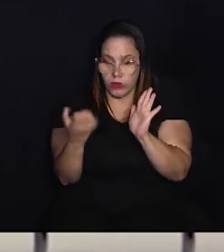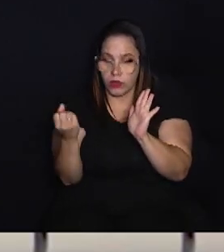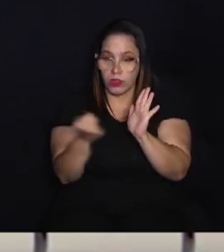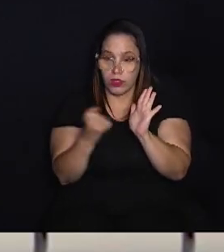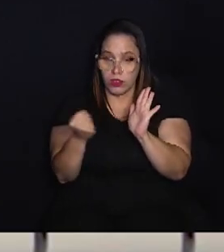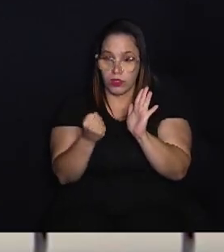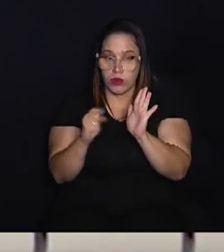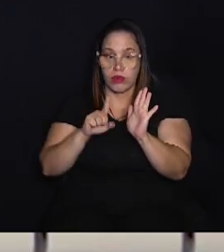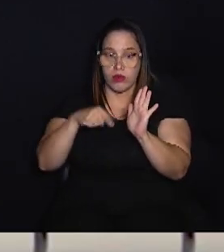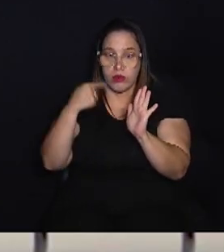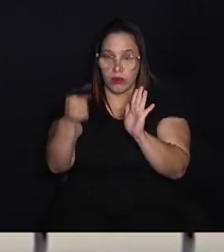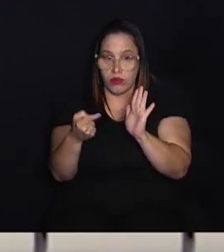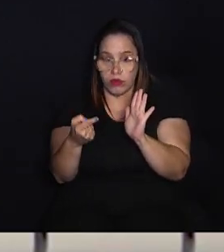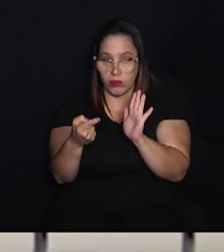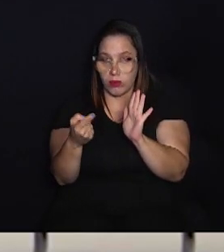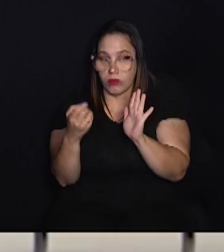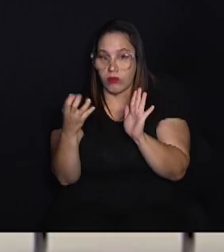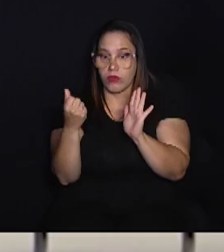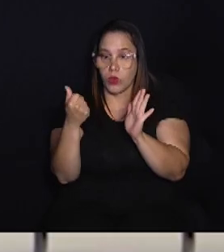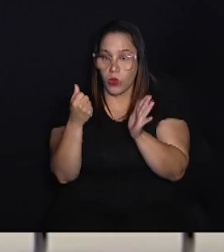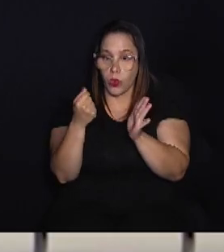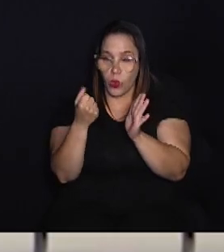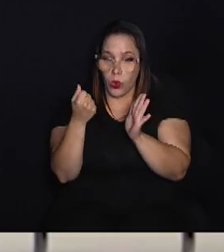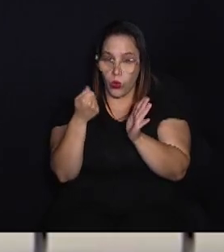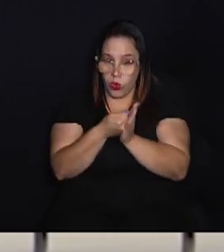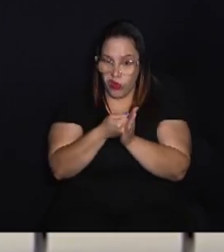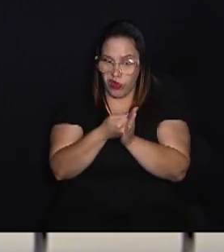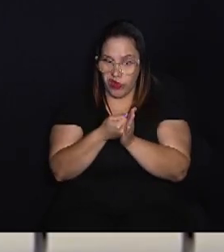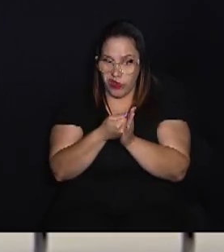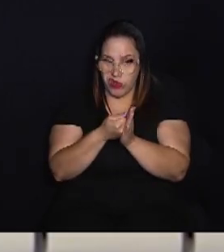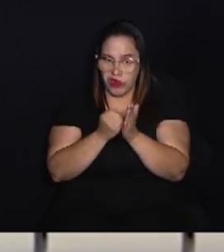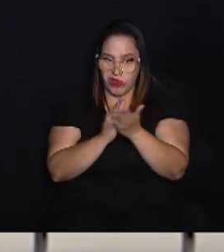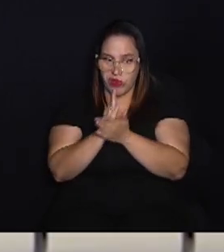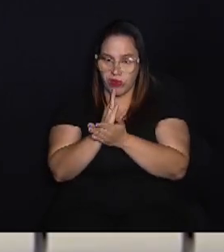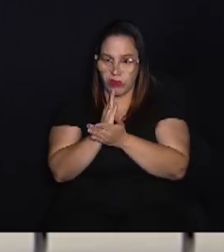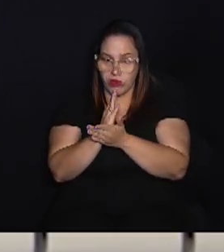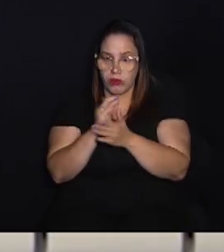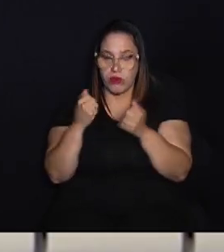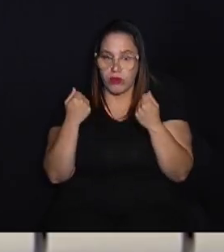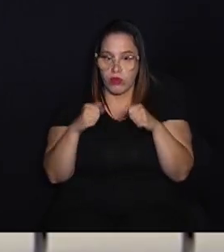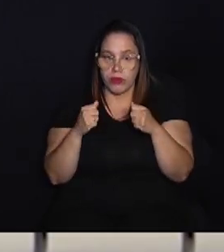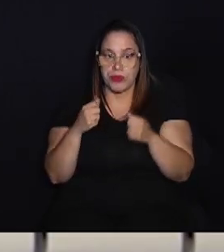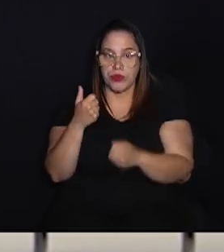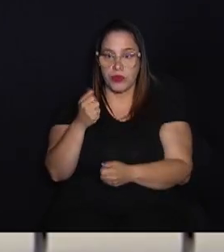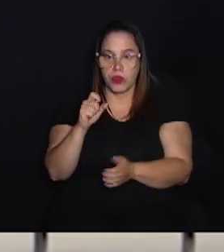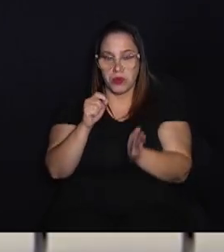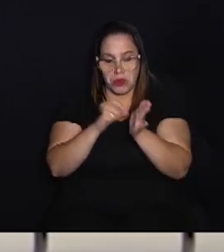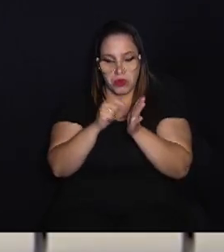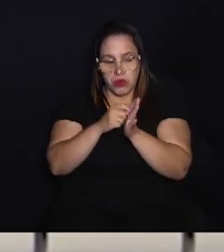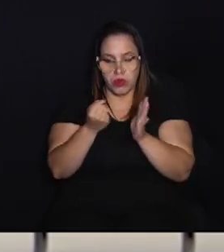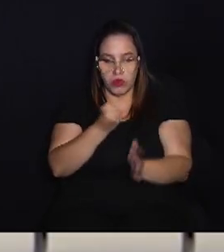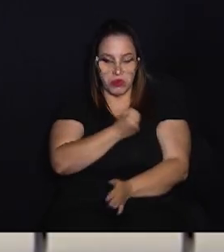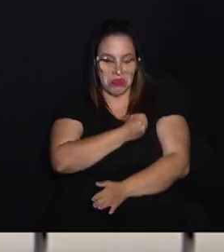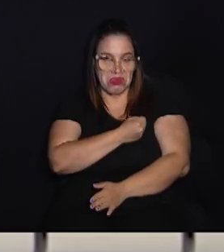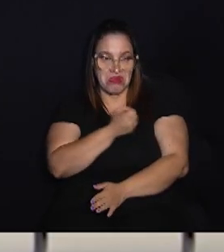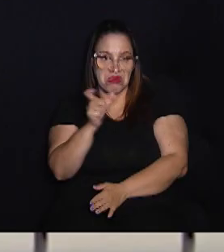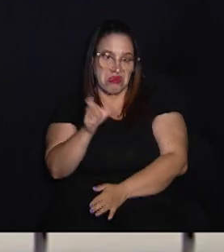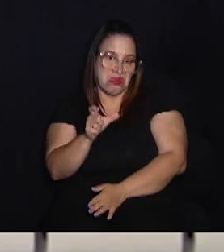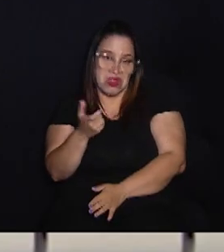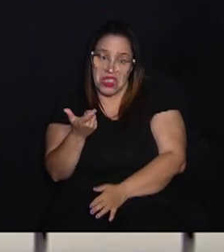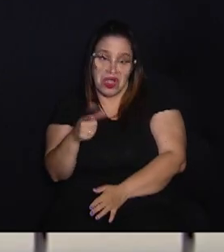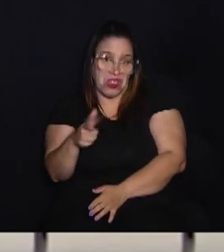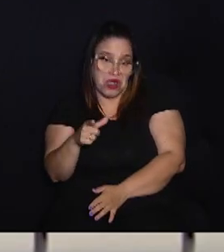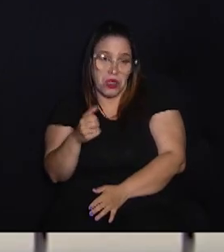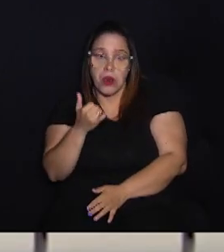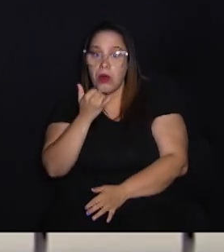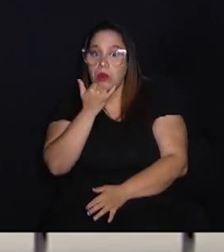e, em seguida, a tecla confirma. Para votar nulo, o eleitor precisa digitar um número de candidato inexistente, como,